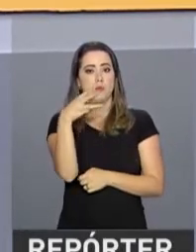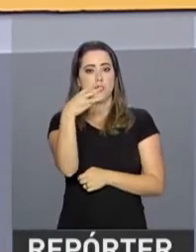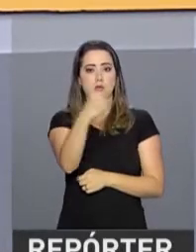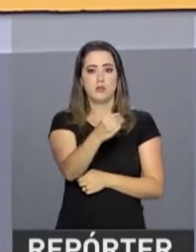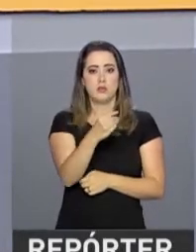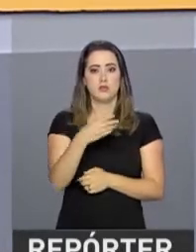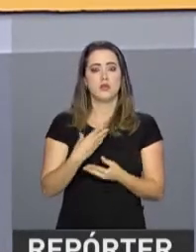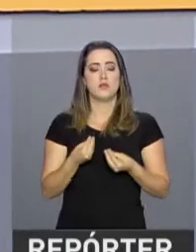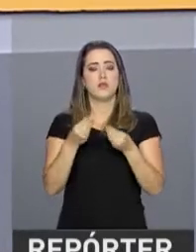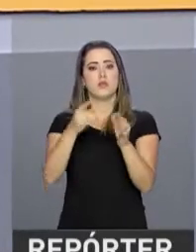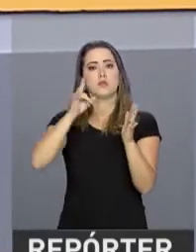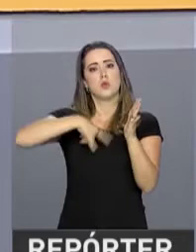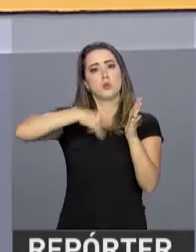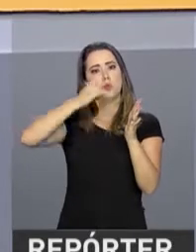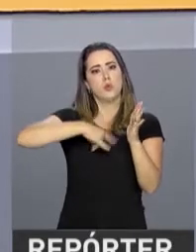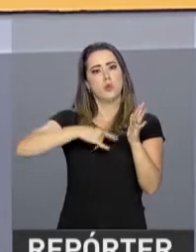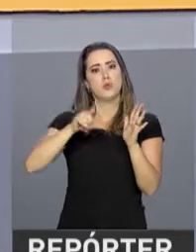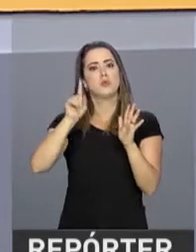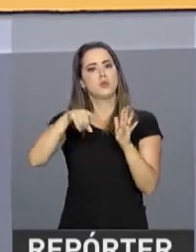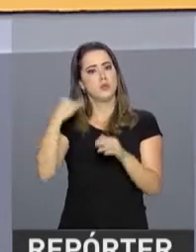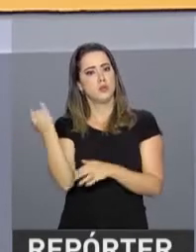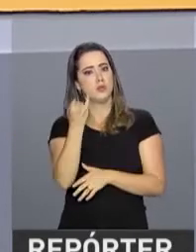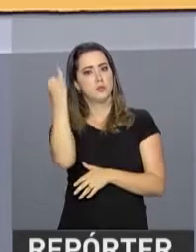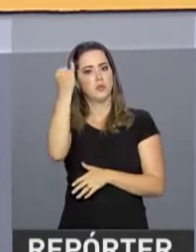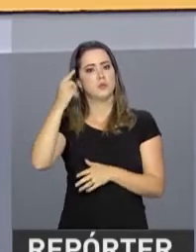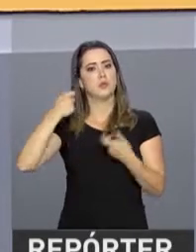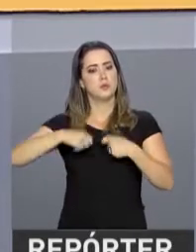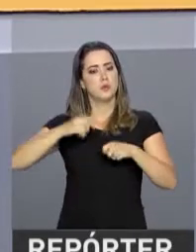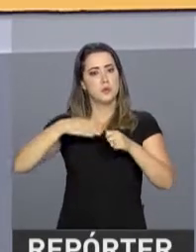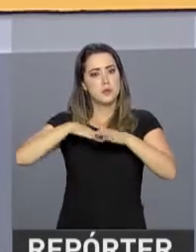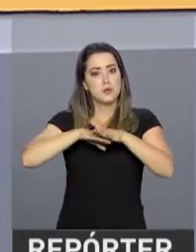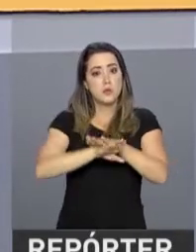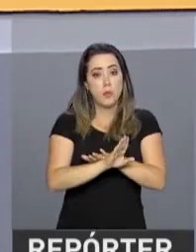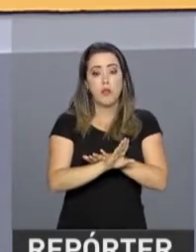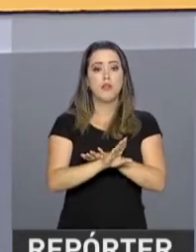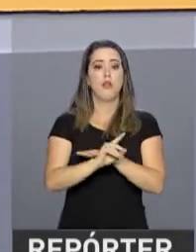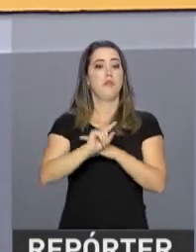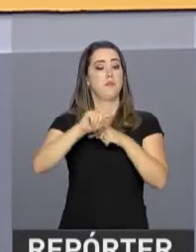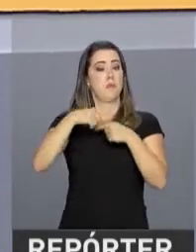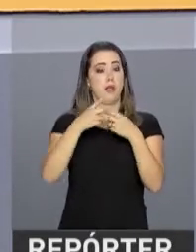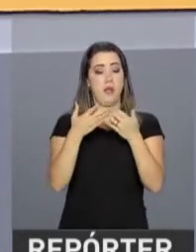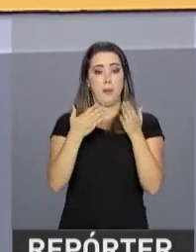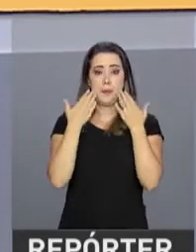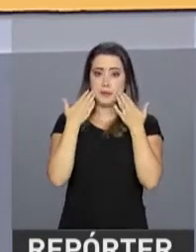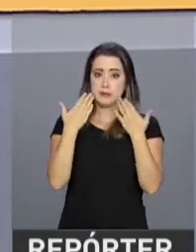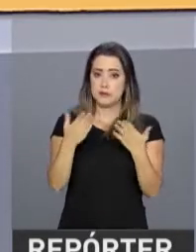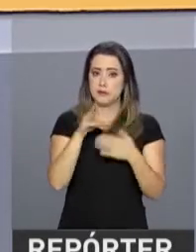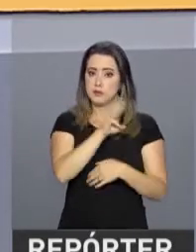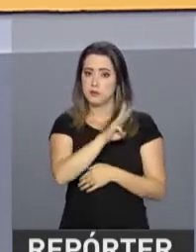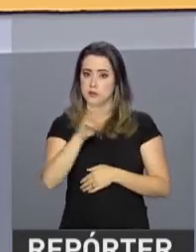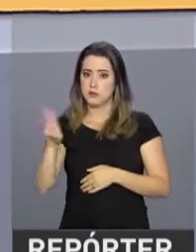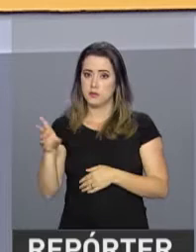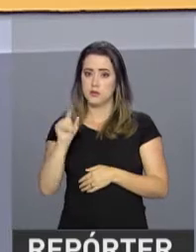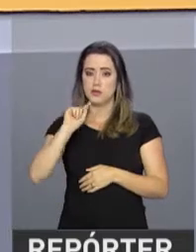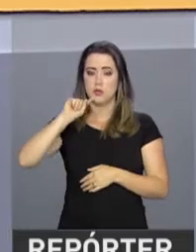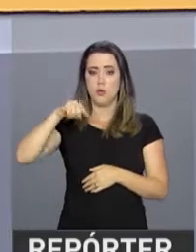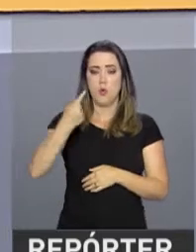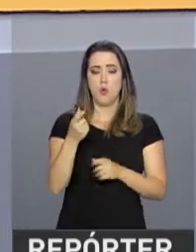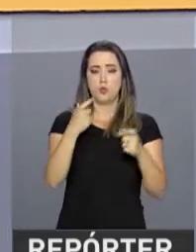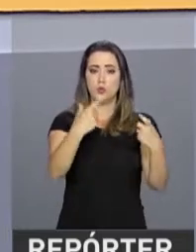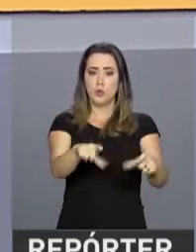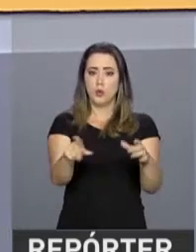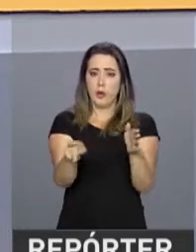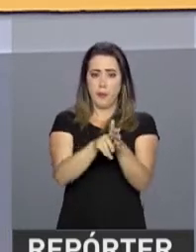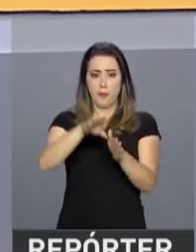vão receber o certificado documento que é muito importante e deve ser guardado a apresentação pelo site ou na justiça na junta de serviço